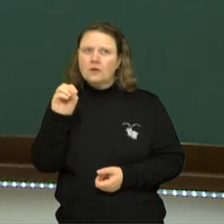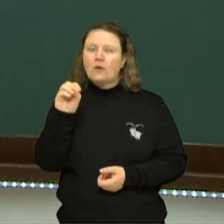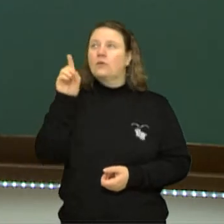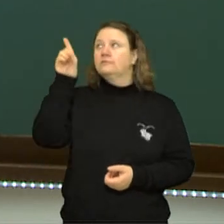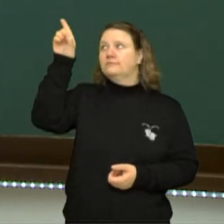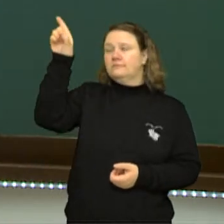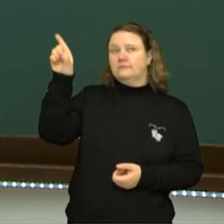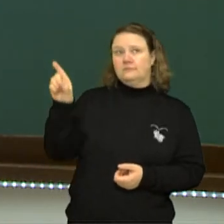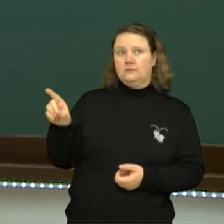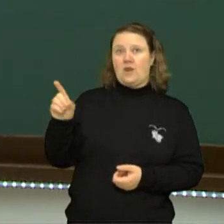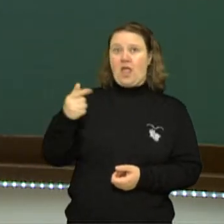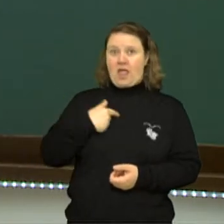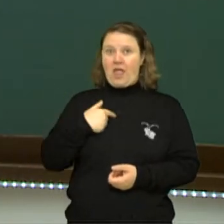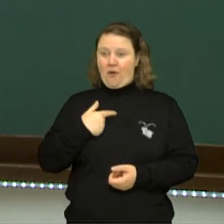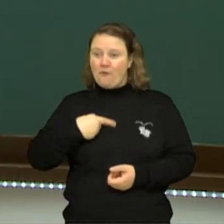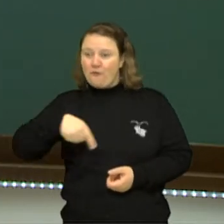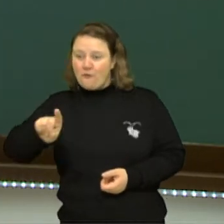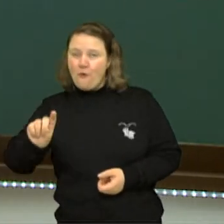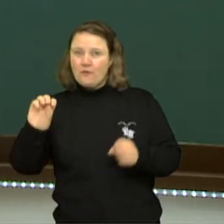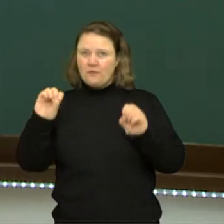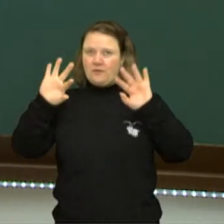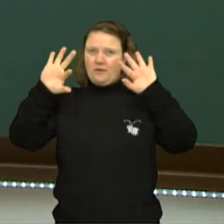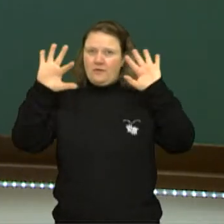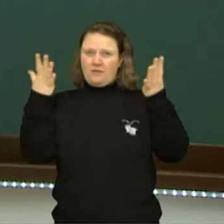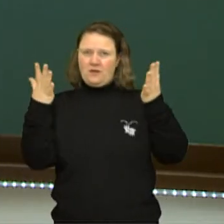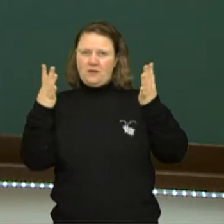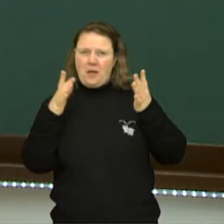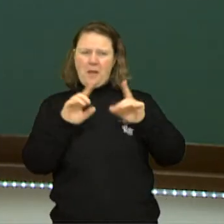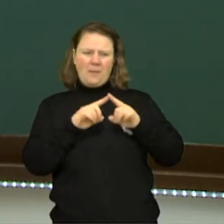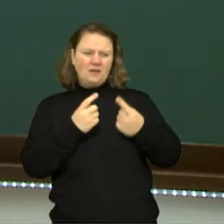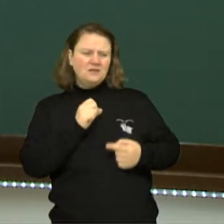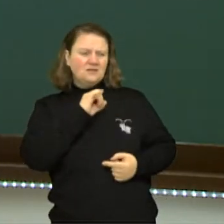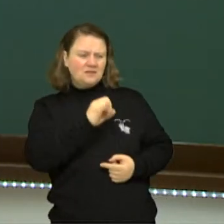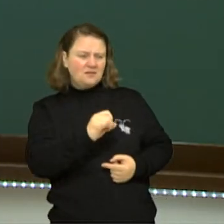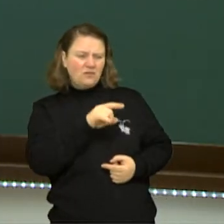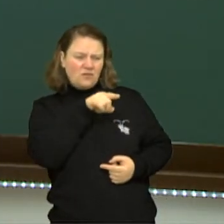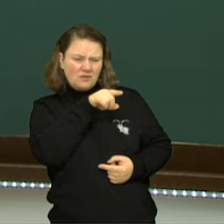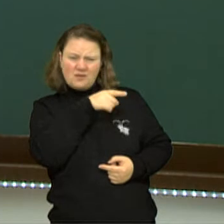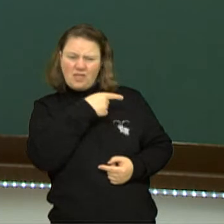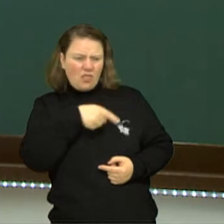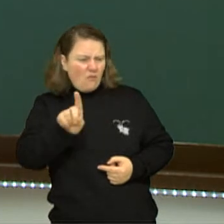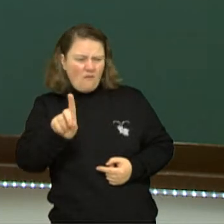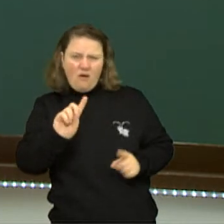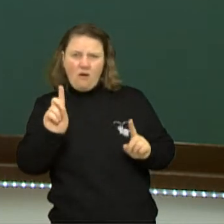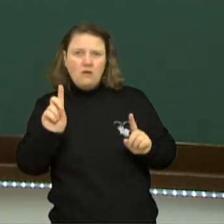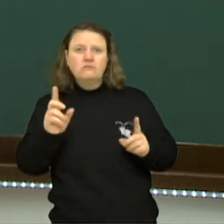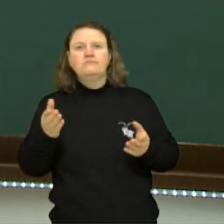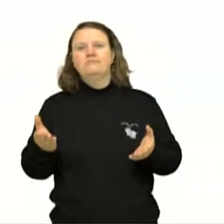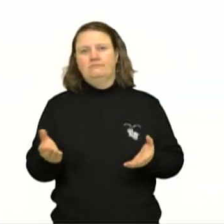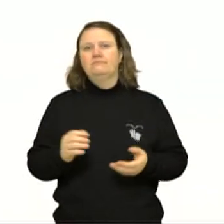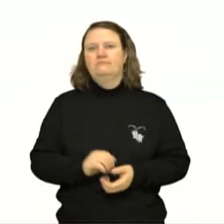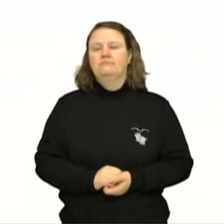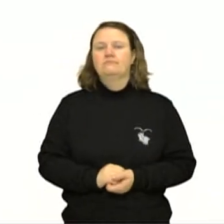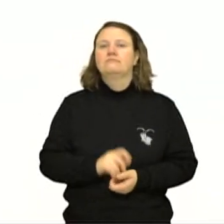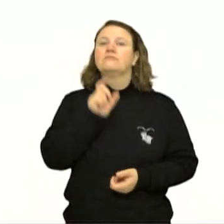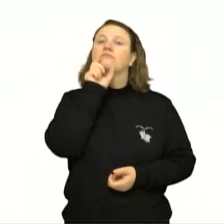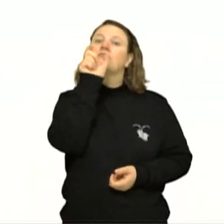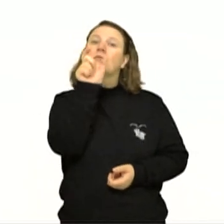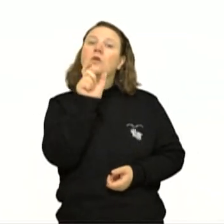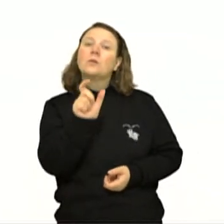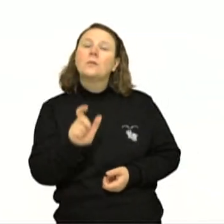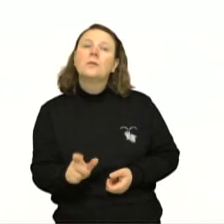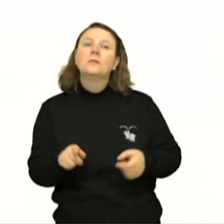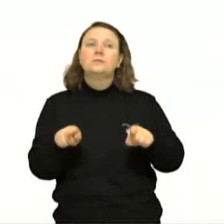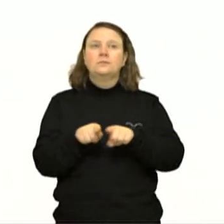Eu vou para a festa a menos que você não vá. Então você pode utilizar nesse sentido também de condição. Concessão, as palavras although